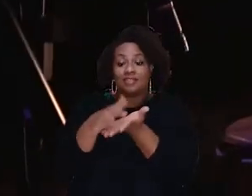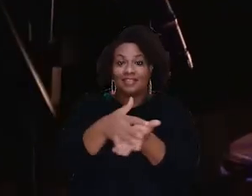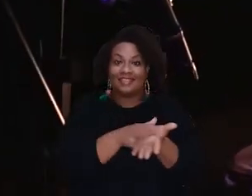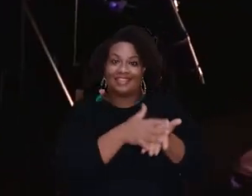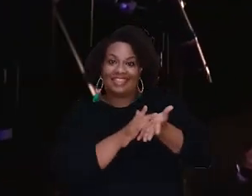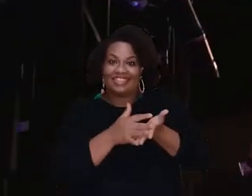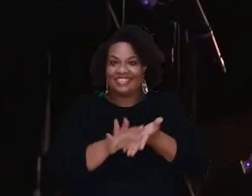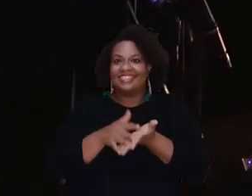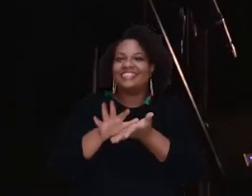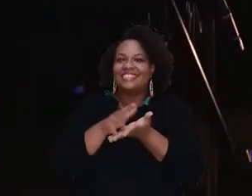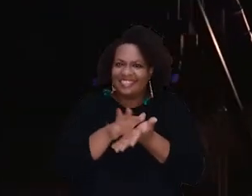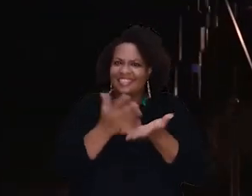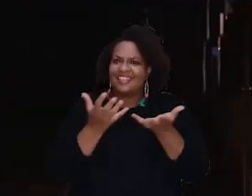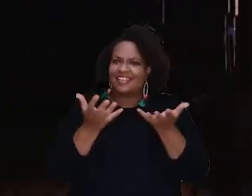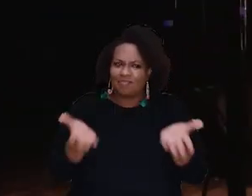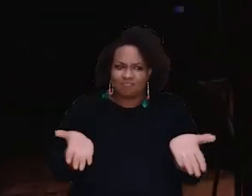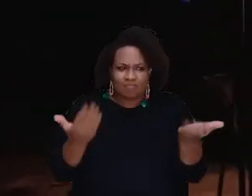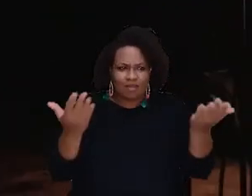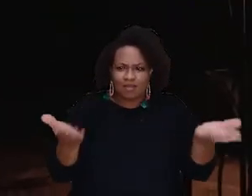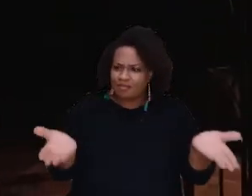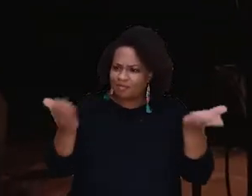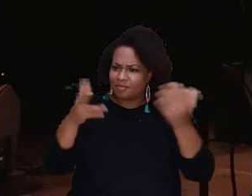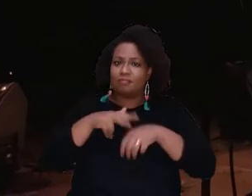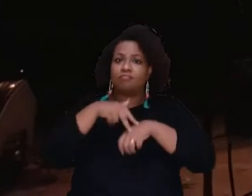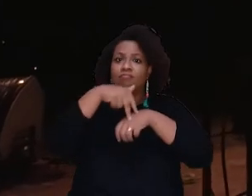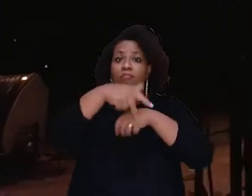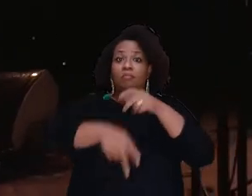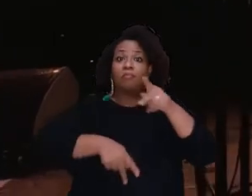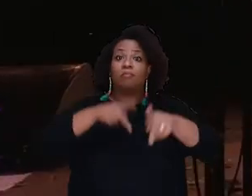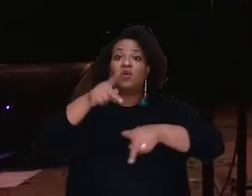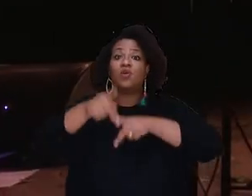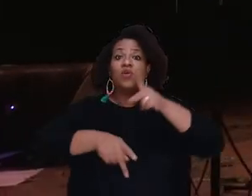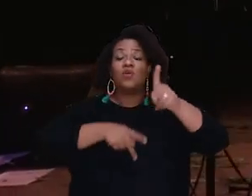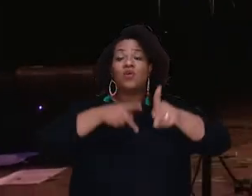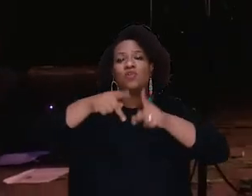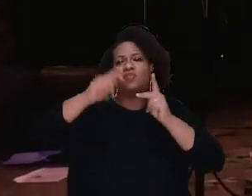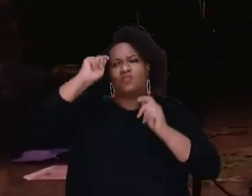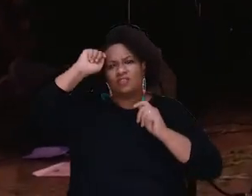Quer manter de pé o povo negro.